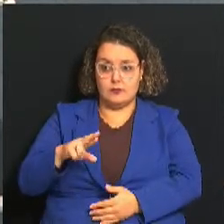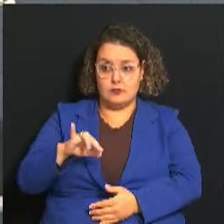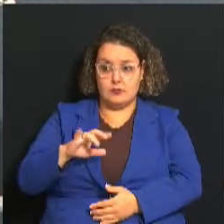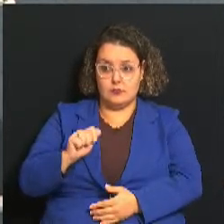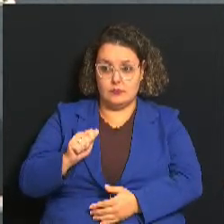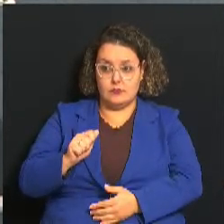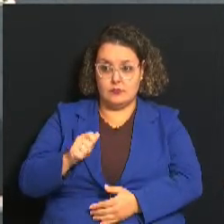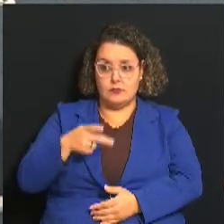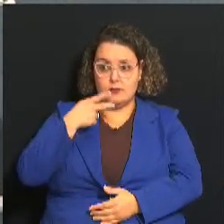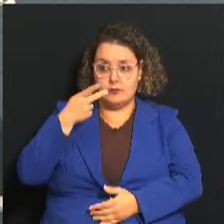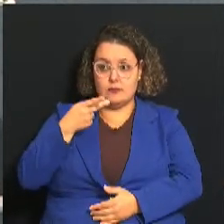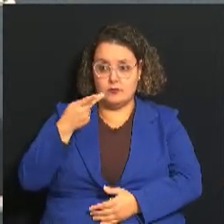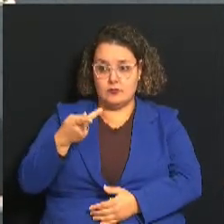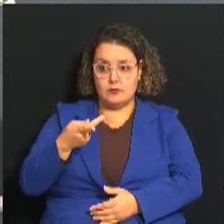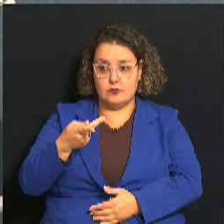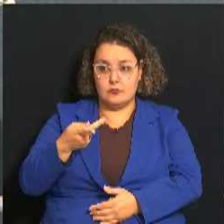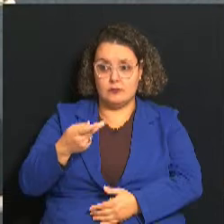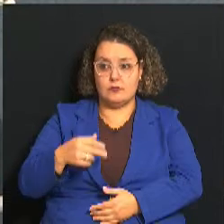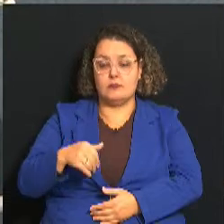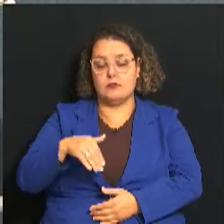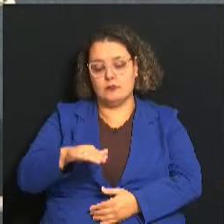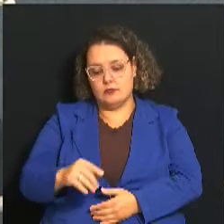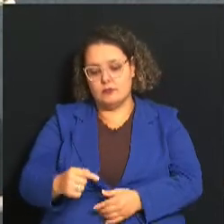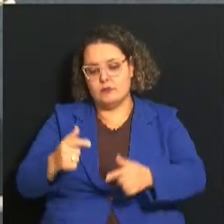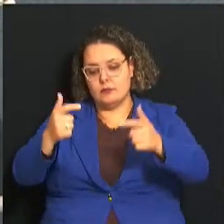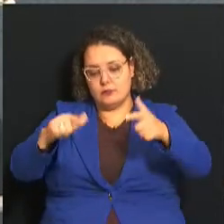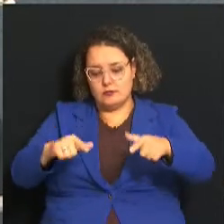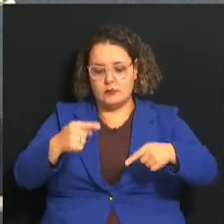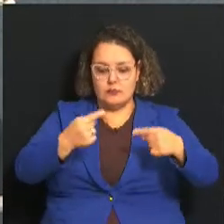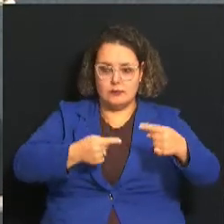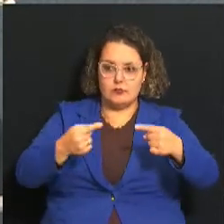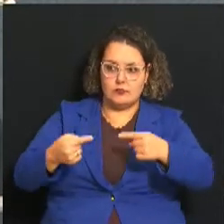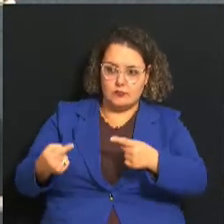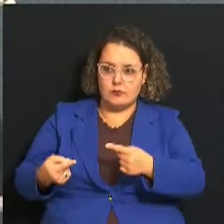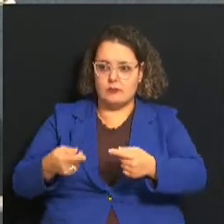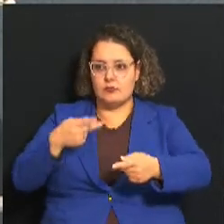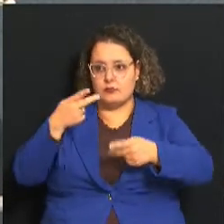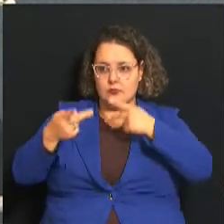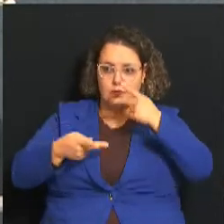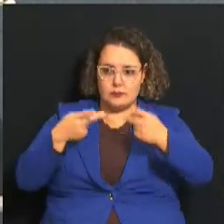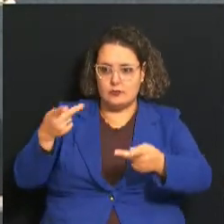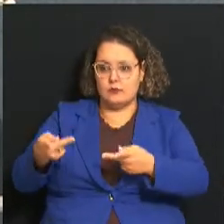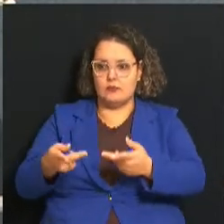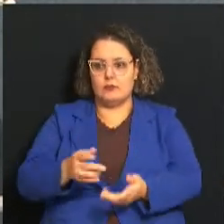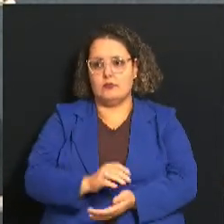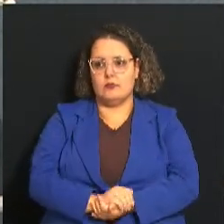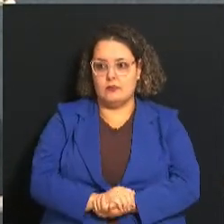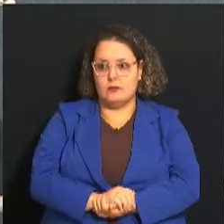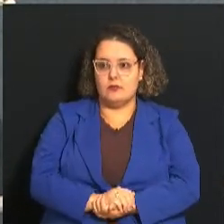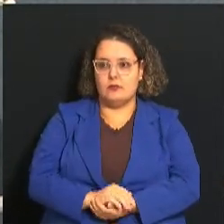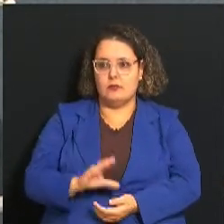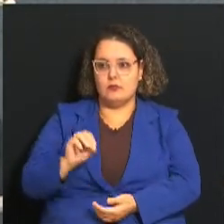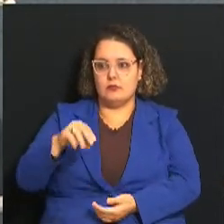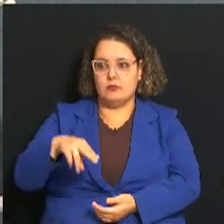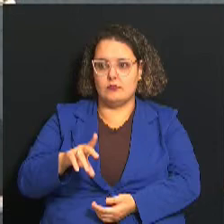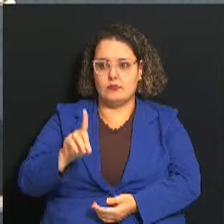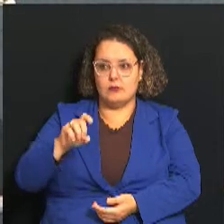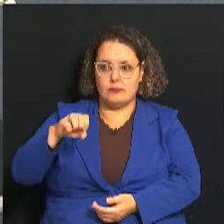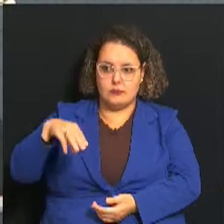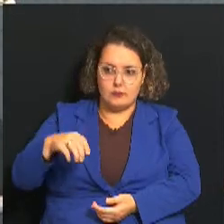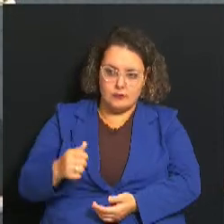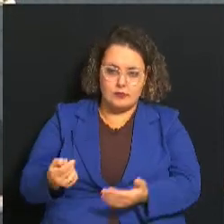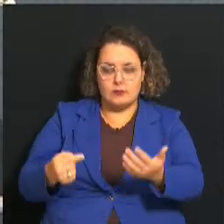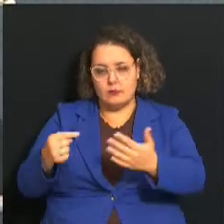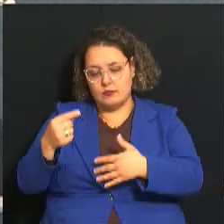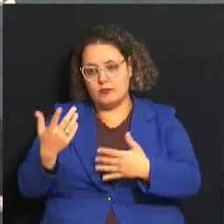ser mais uma instância de discussão, sendo que a gente tem a comissão, o CONDEMA e tal.